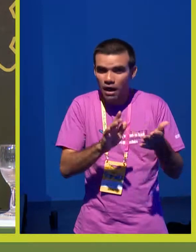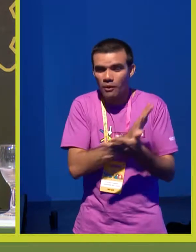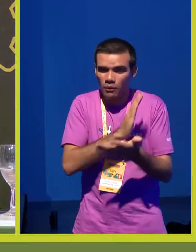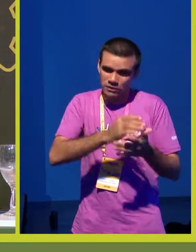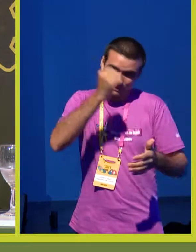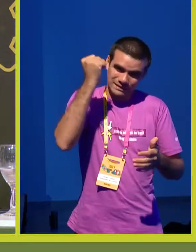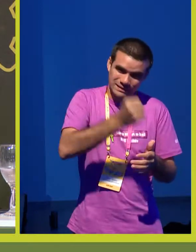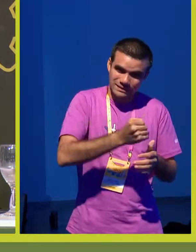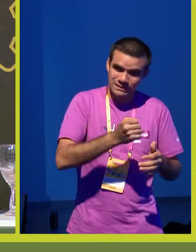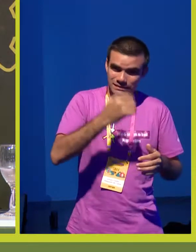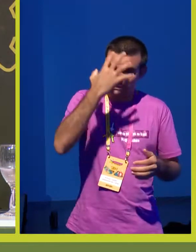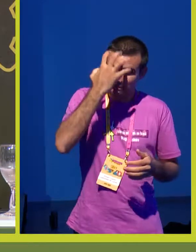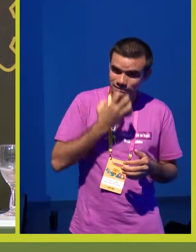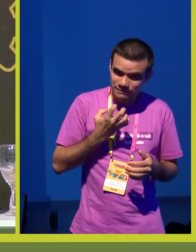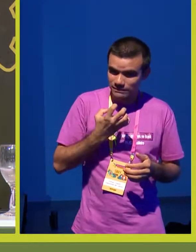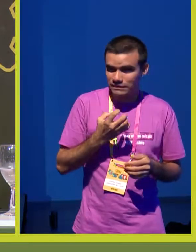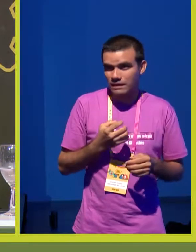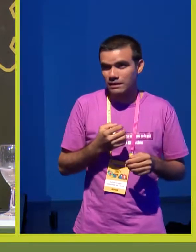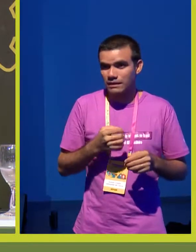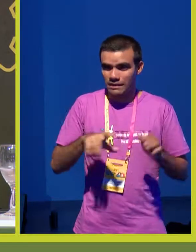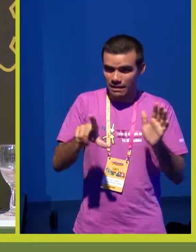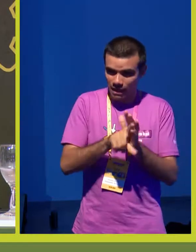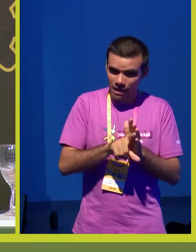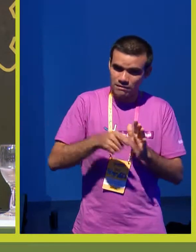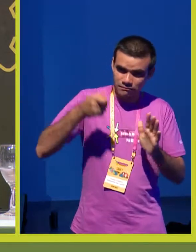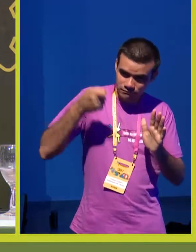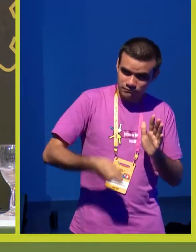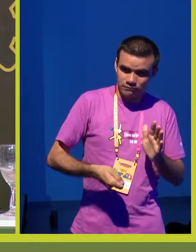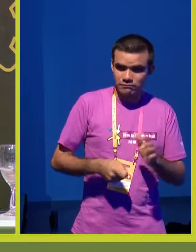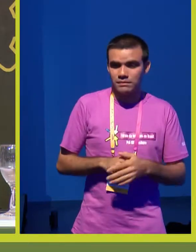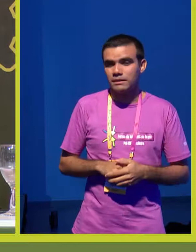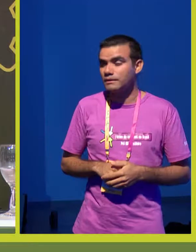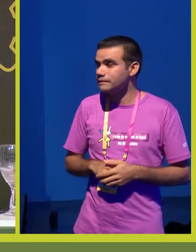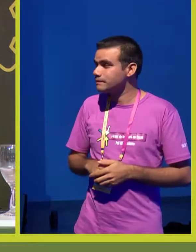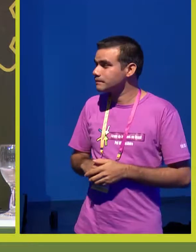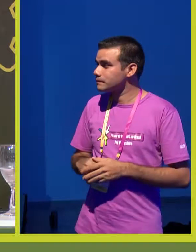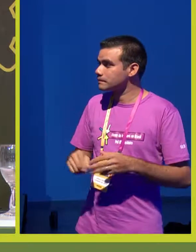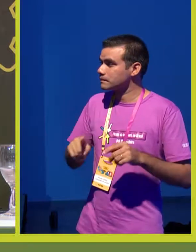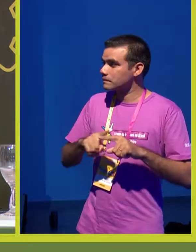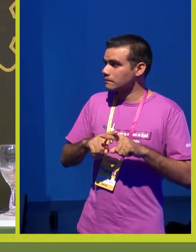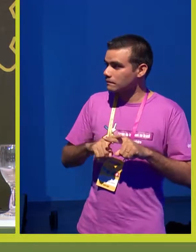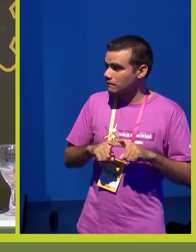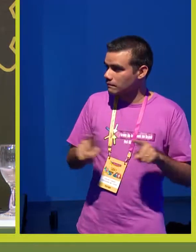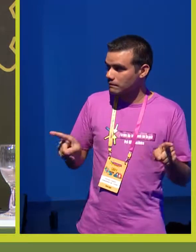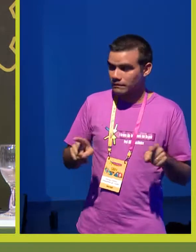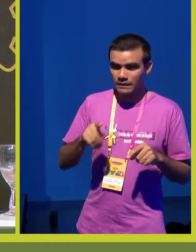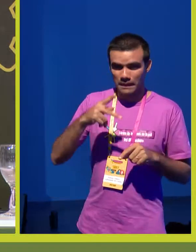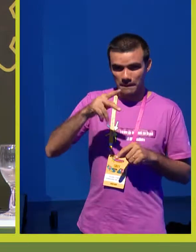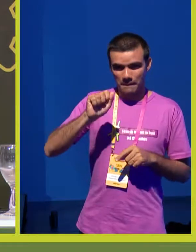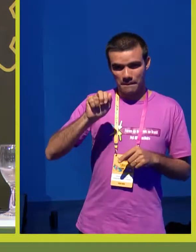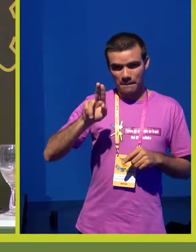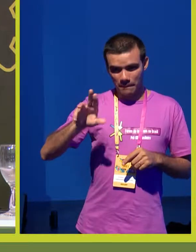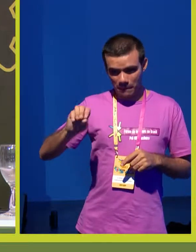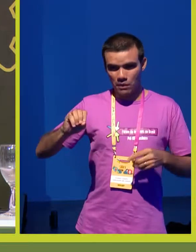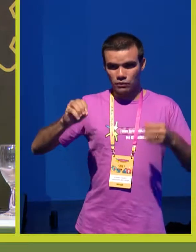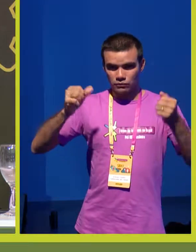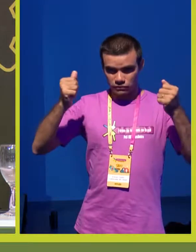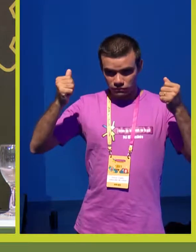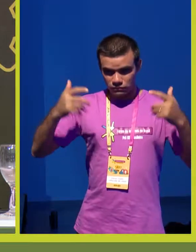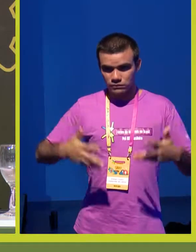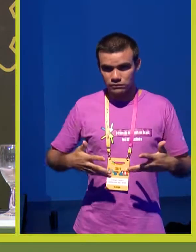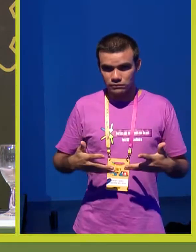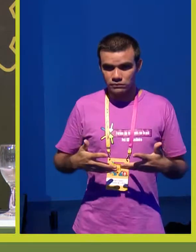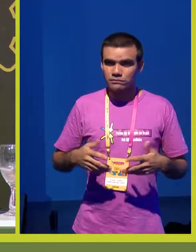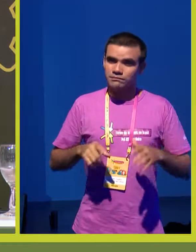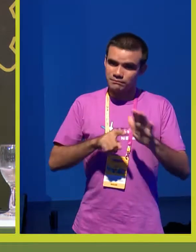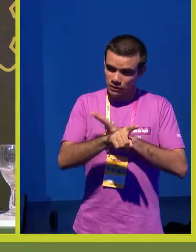graves de acordo com a lei de execução penal. Mas, como o Paulo já mencionou e